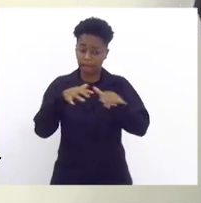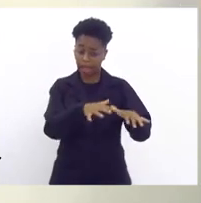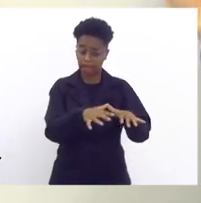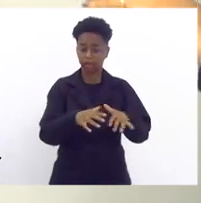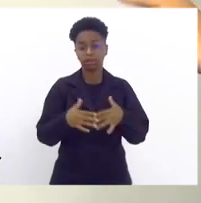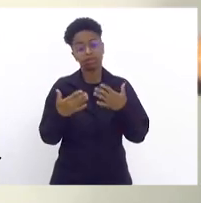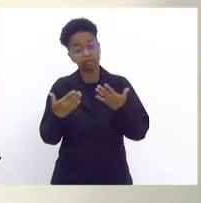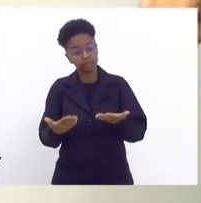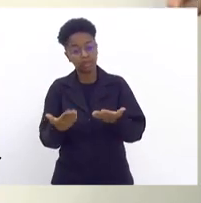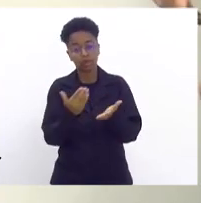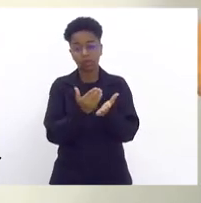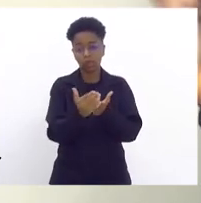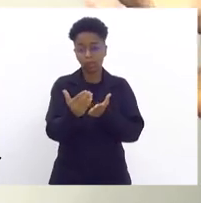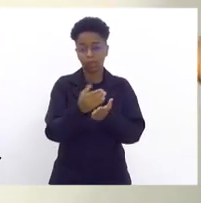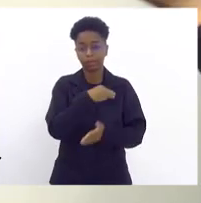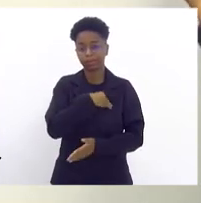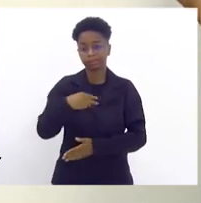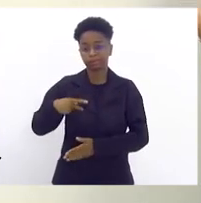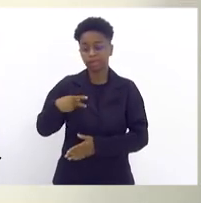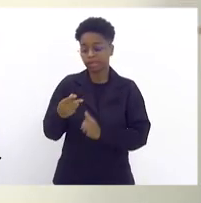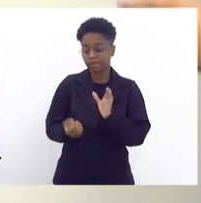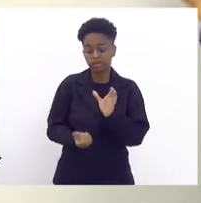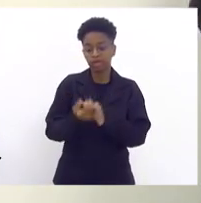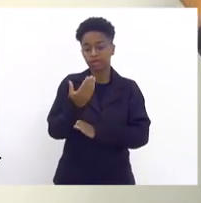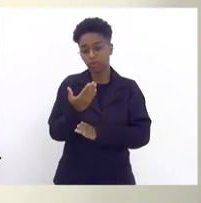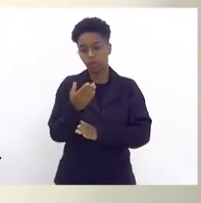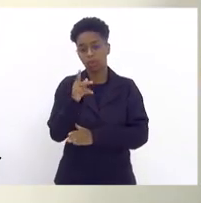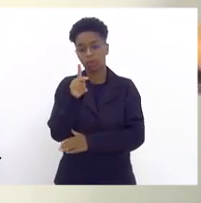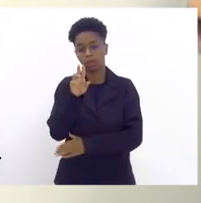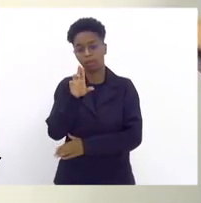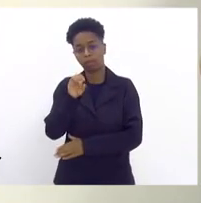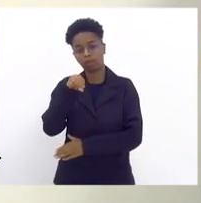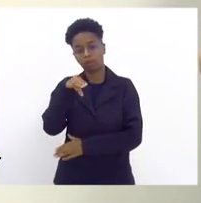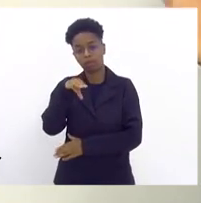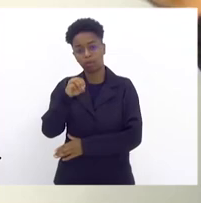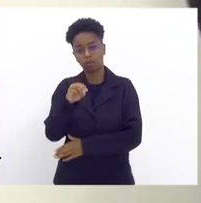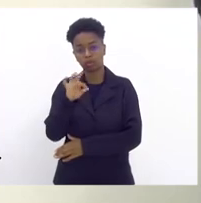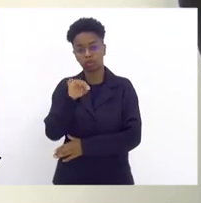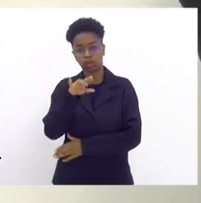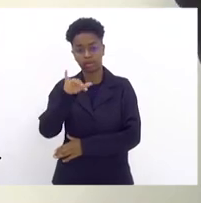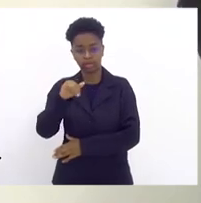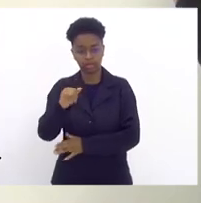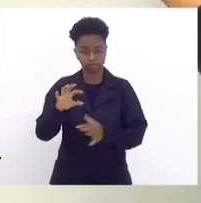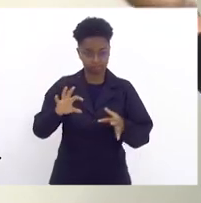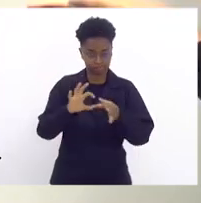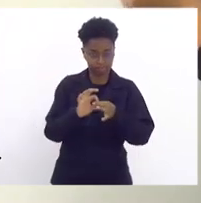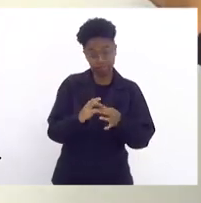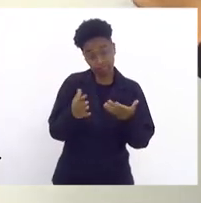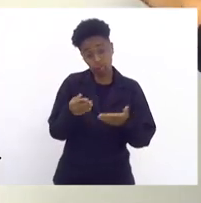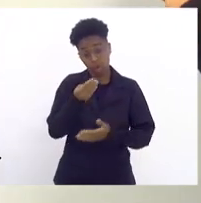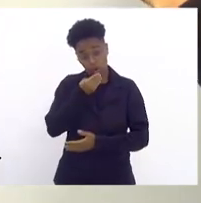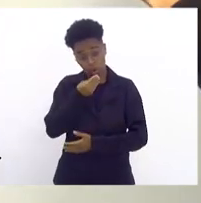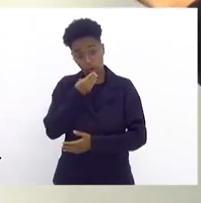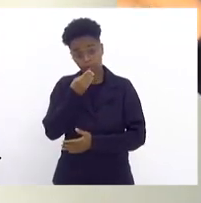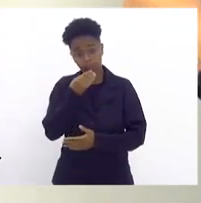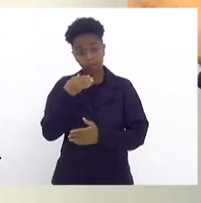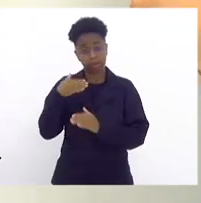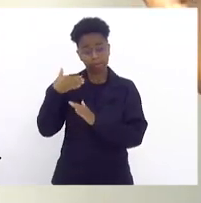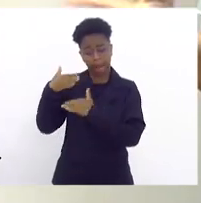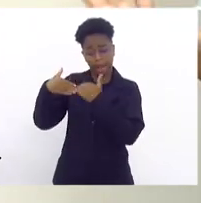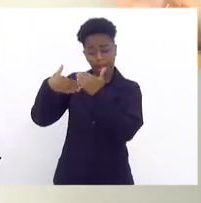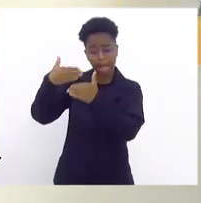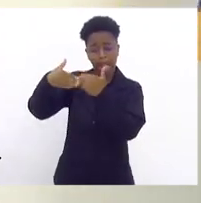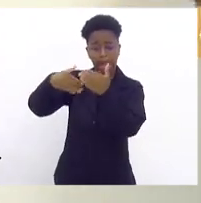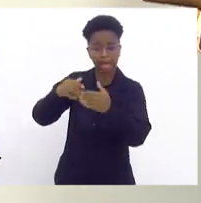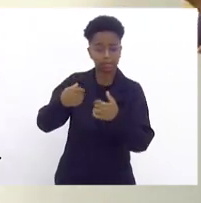é inicialmente o Ministério Público criou essa promotoria que tinha atribuição conjunta e claro que a demanda foi crescendo de tal forma que